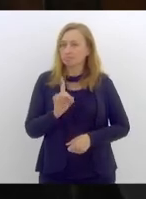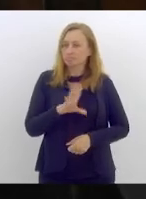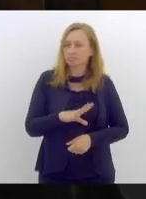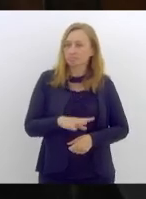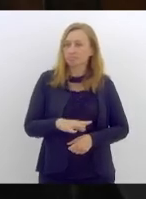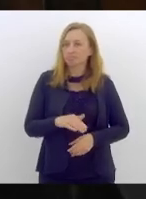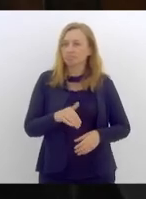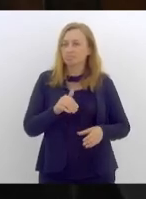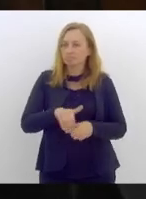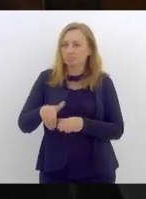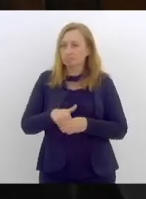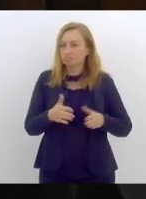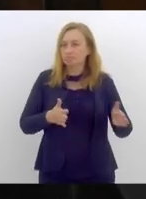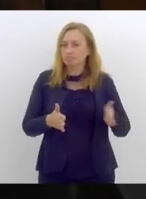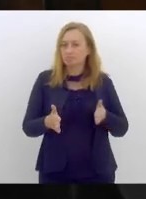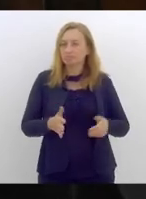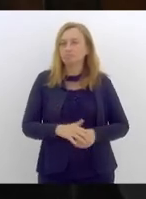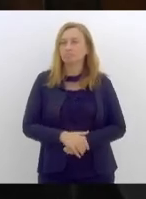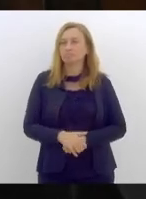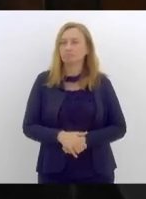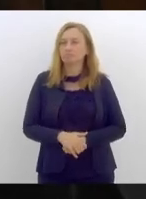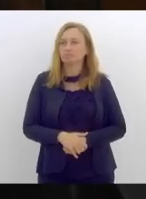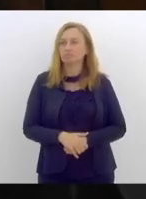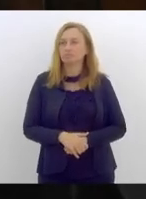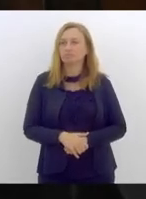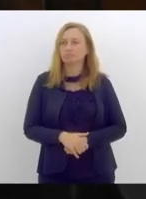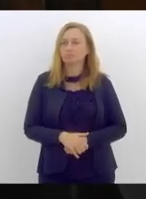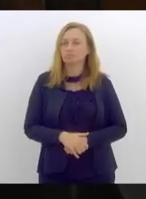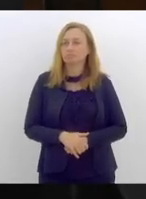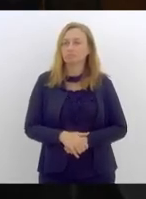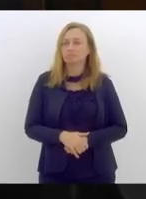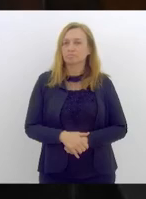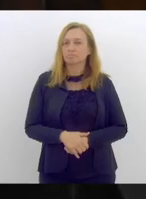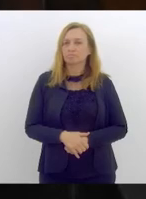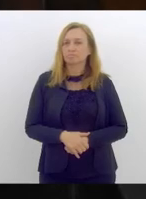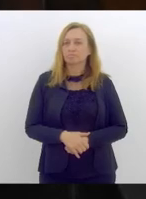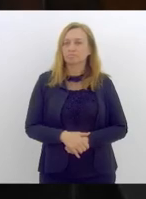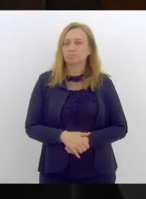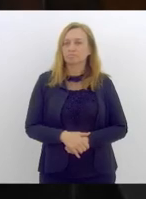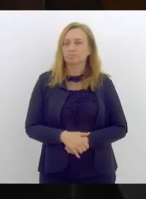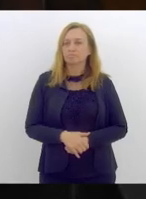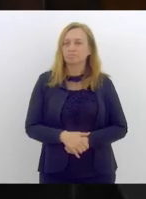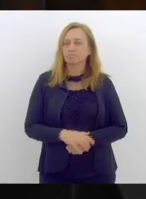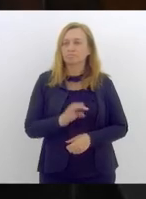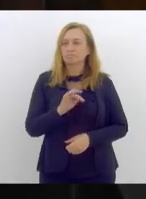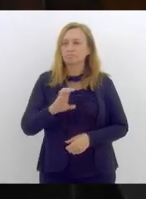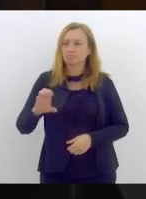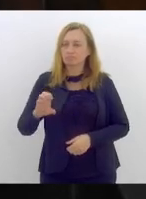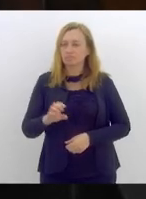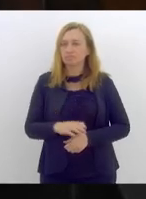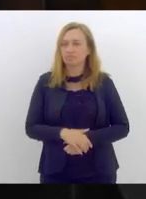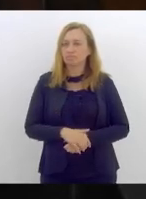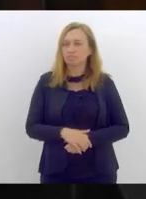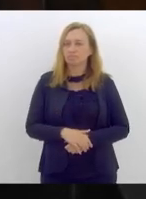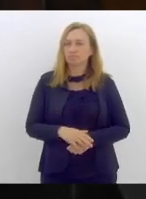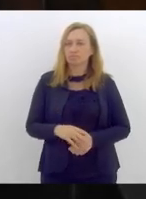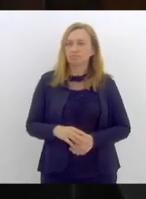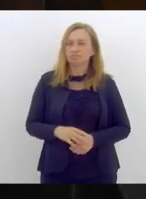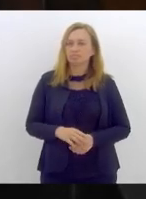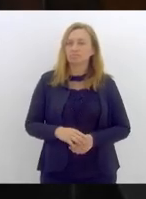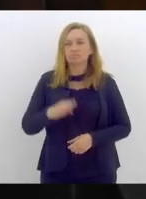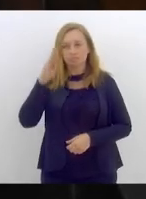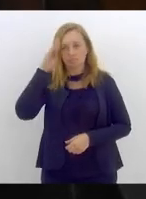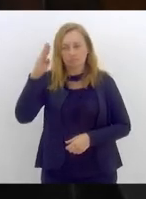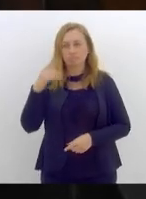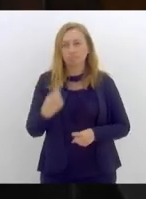conjunturas eleitorais é buscada pelo Supremo pelo TSE e pelas Forças Armadas porque